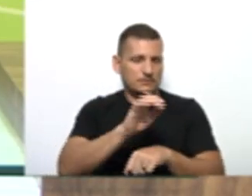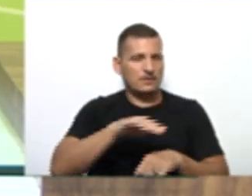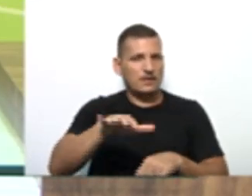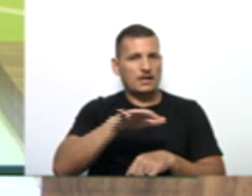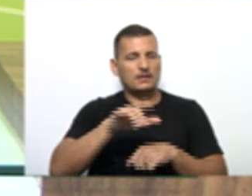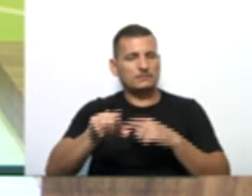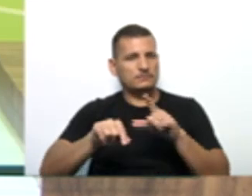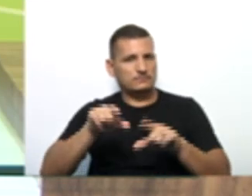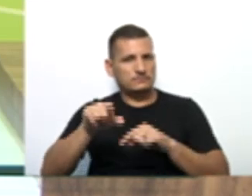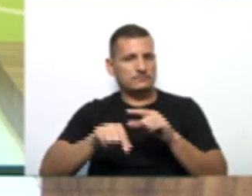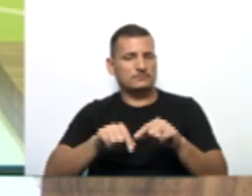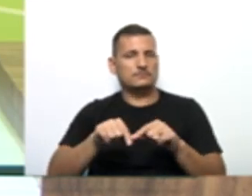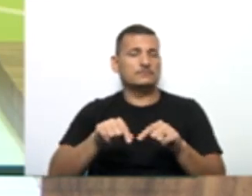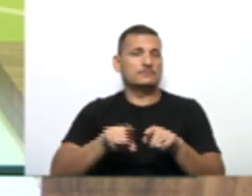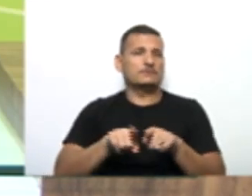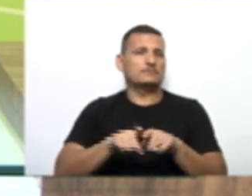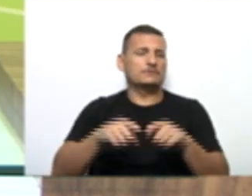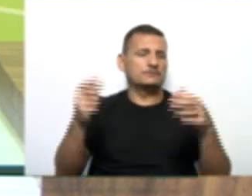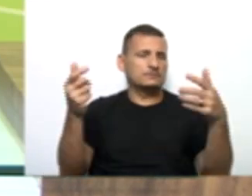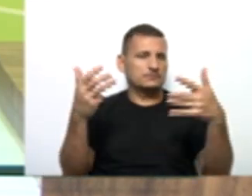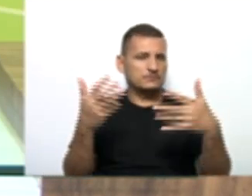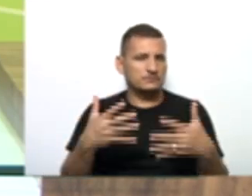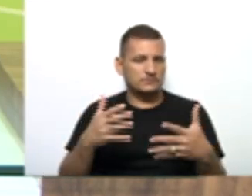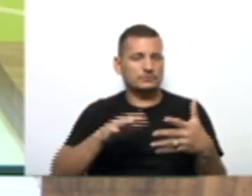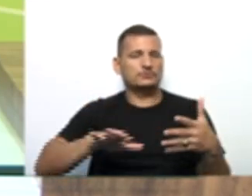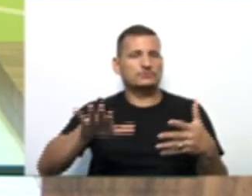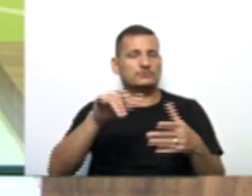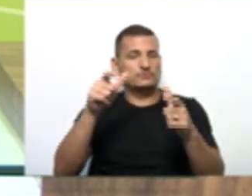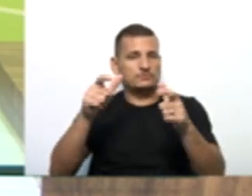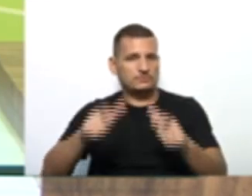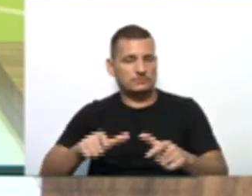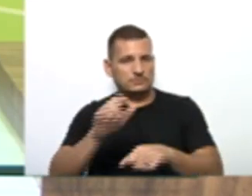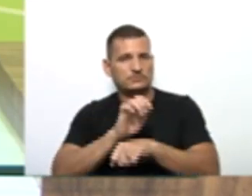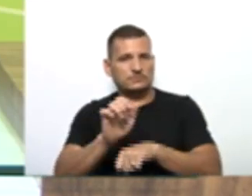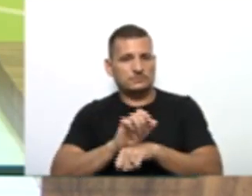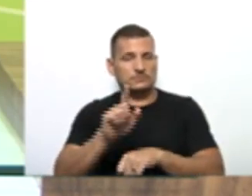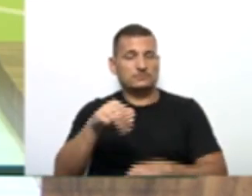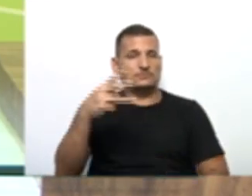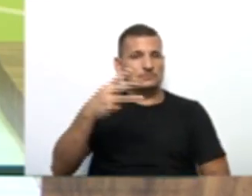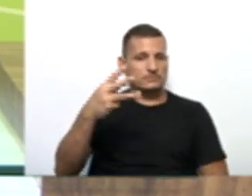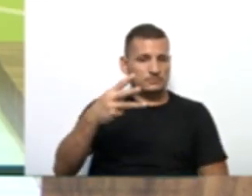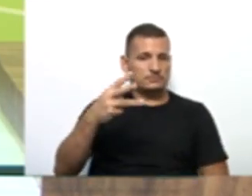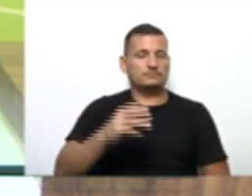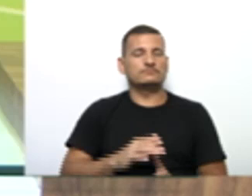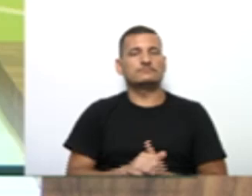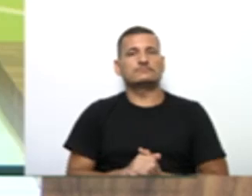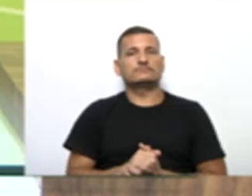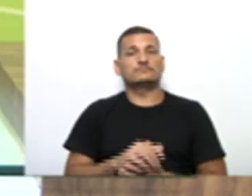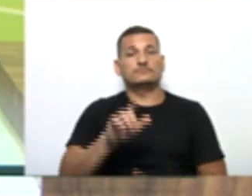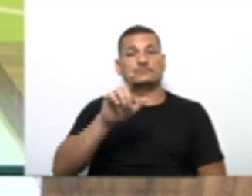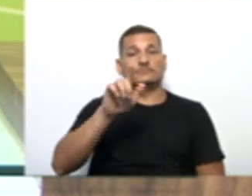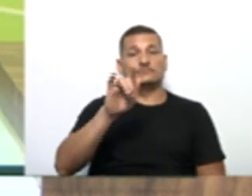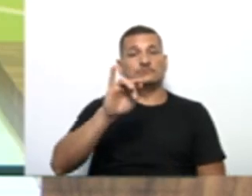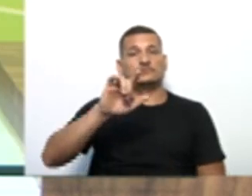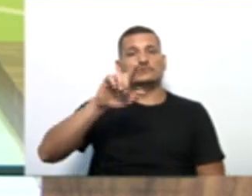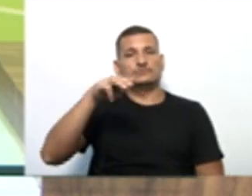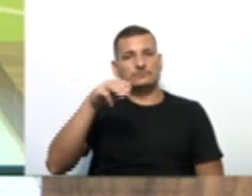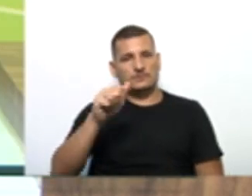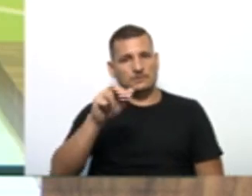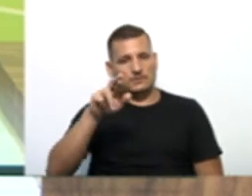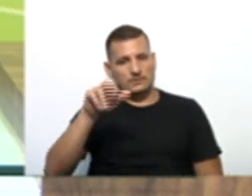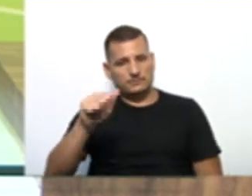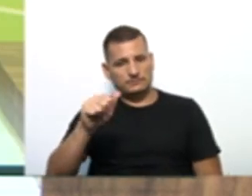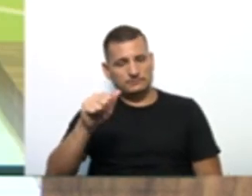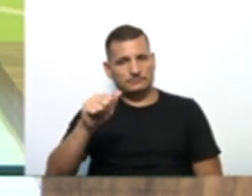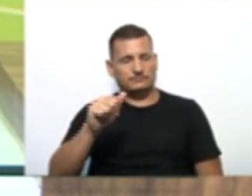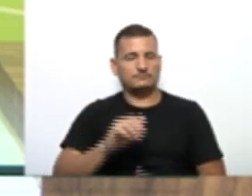a descrição geral do local de estágio. Essa é a questão 3 da Gilmara. História, descrição física, tipo de organização, organograma,